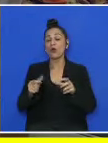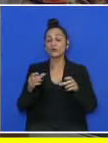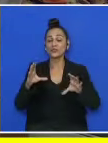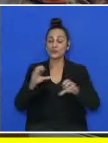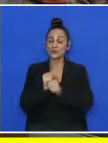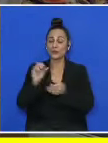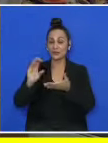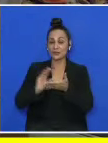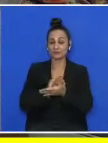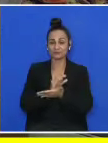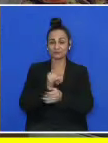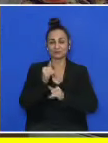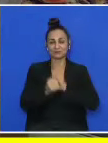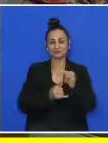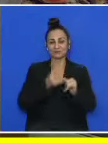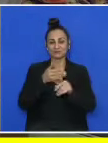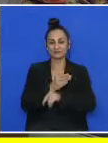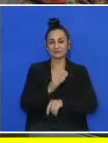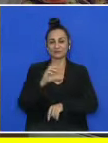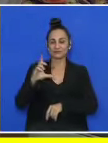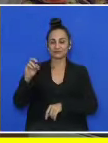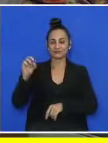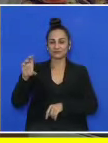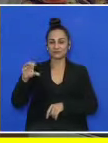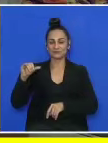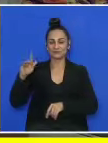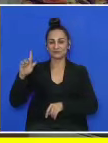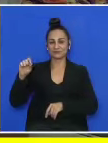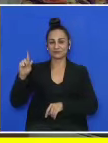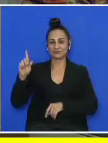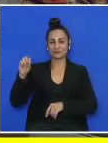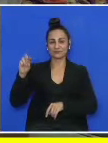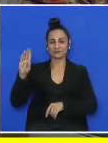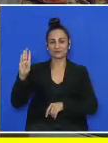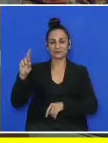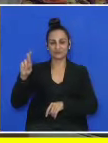acumulado. É só acessar loterias.caixa.gov.br.